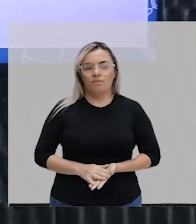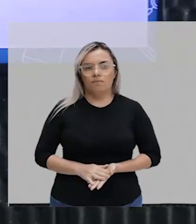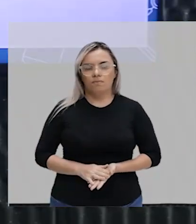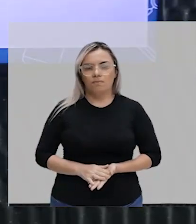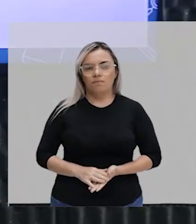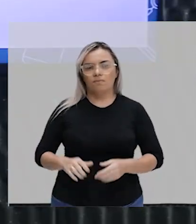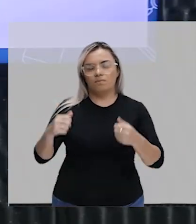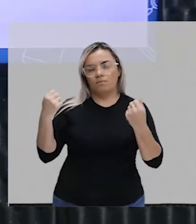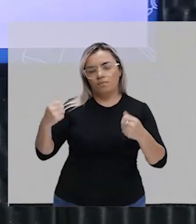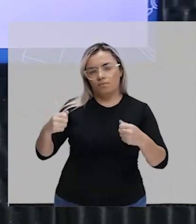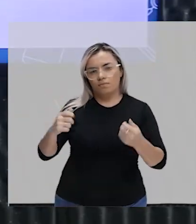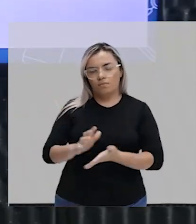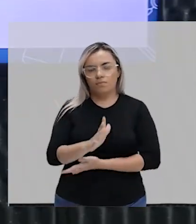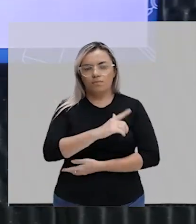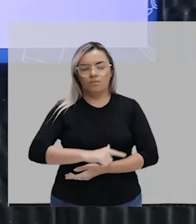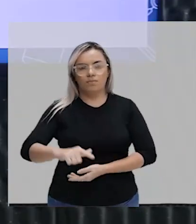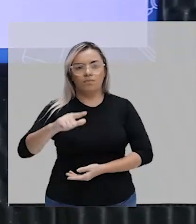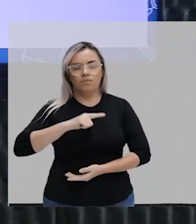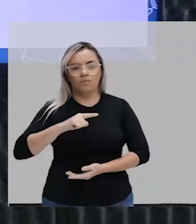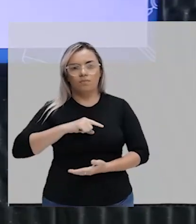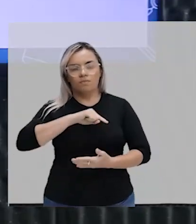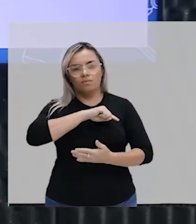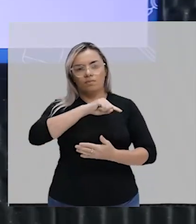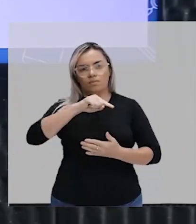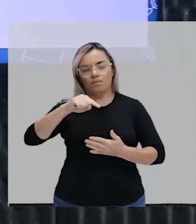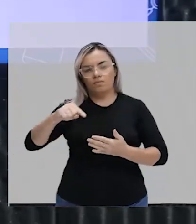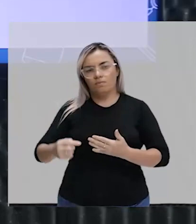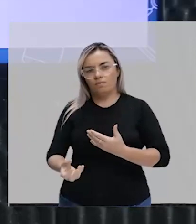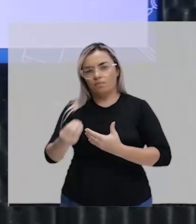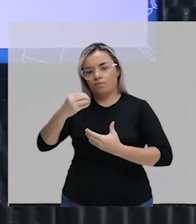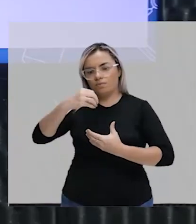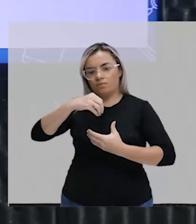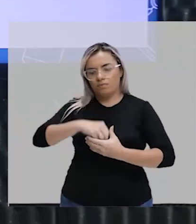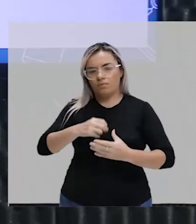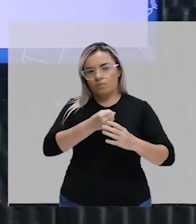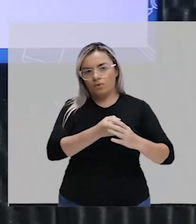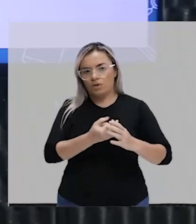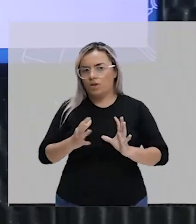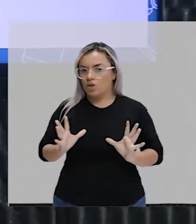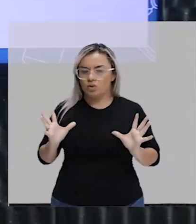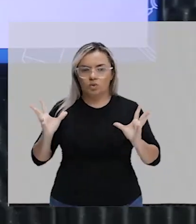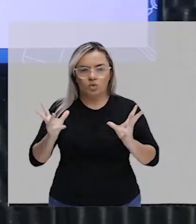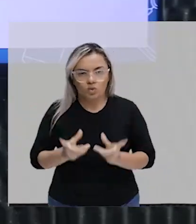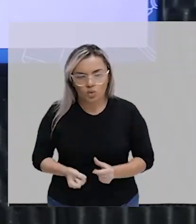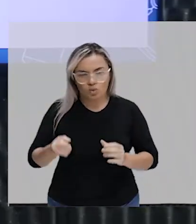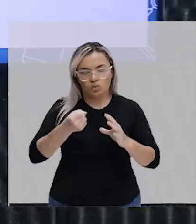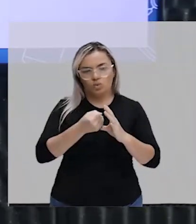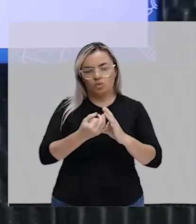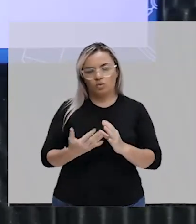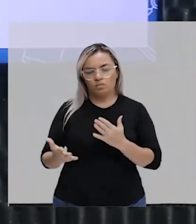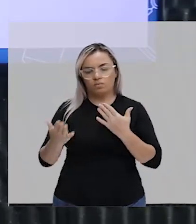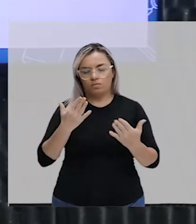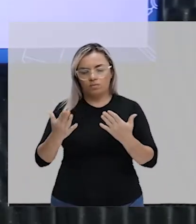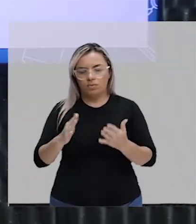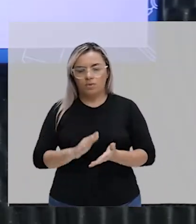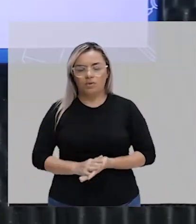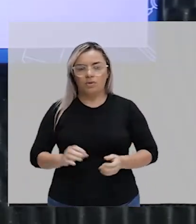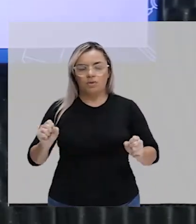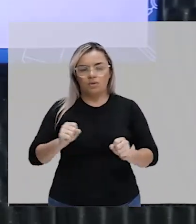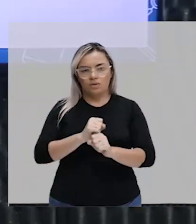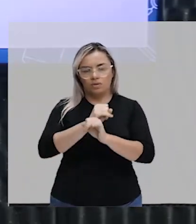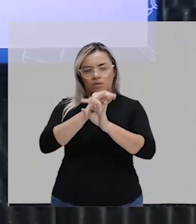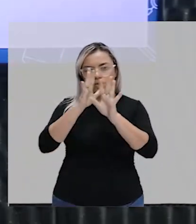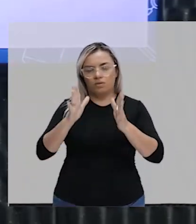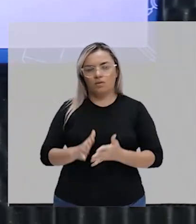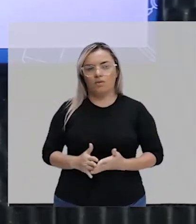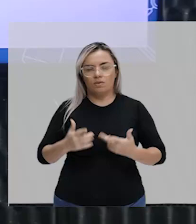eu preciso ter elementos idênticos em todos eles, tá bom? E, obviamente, né, tem a